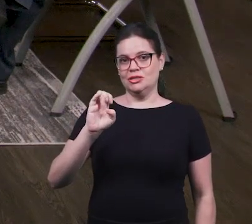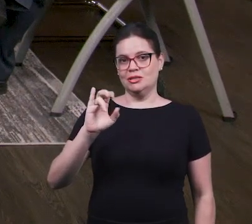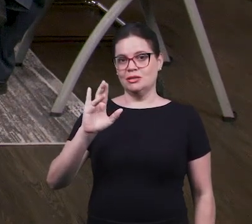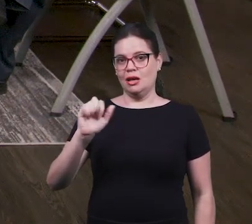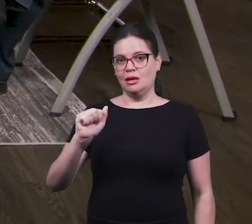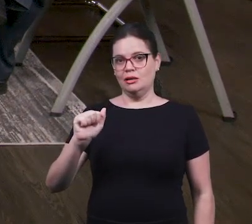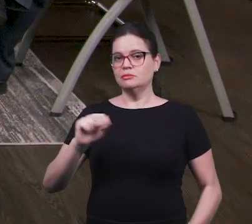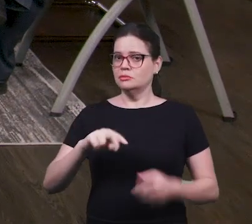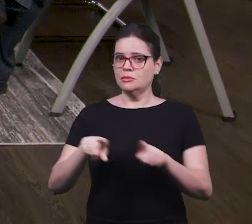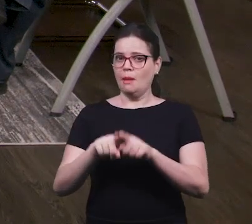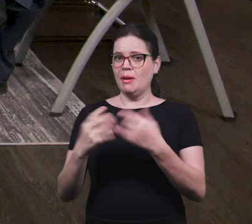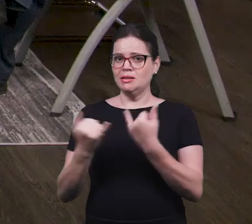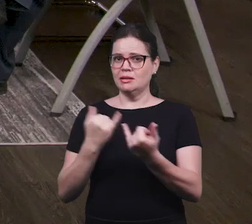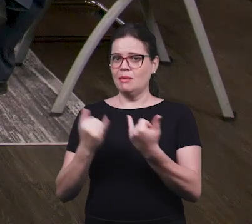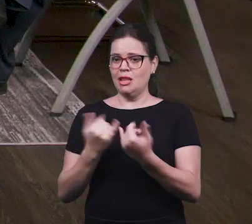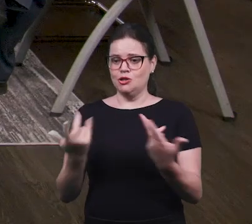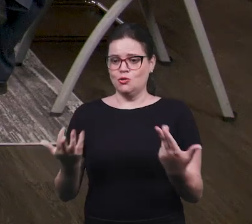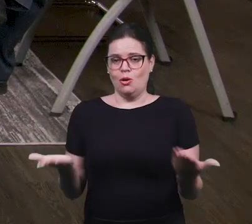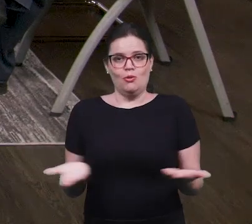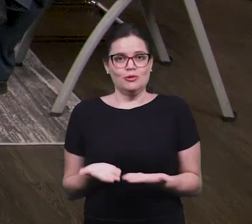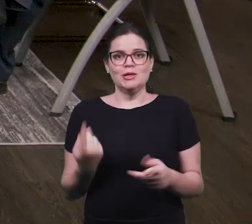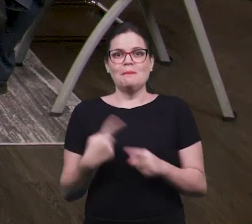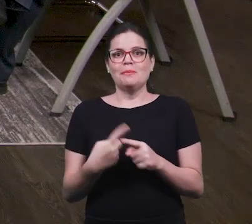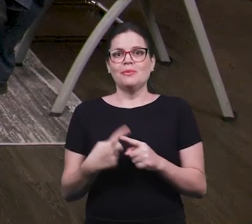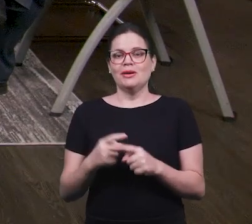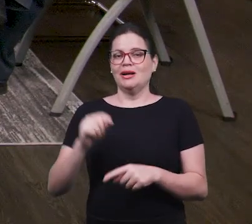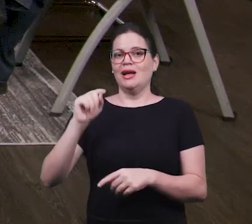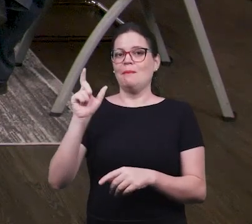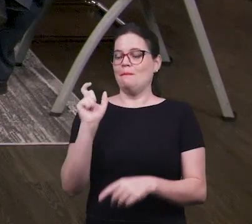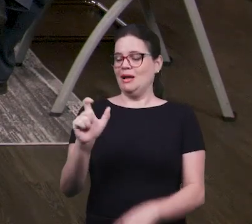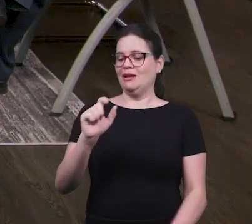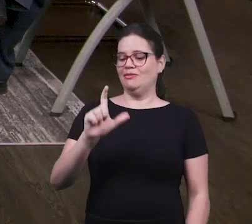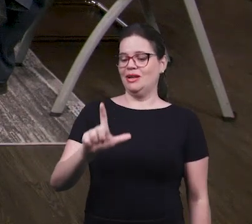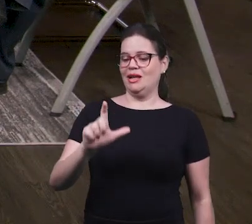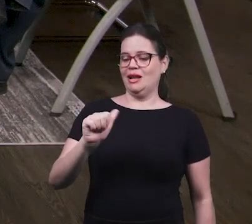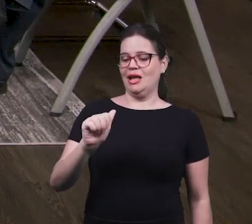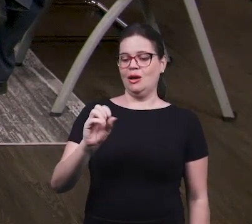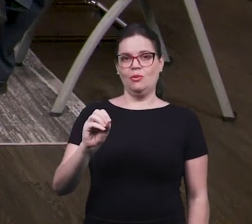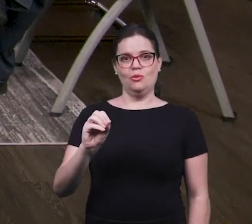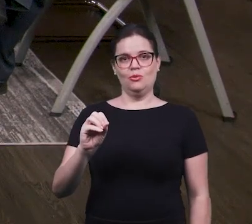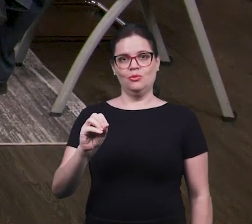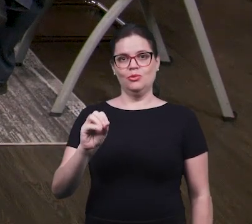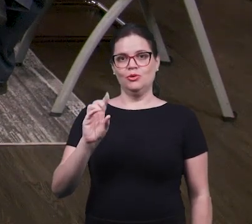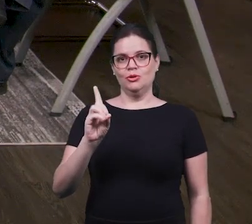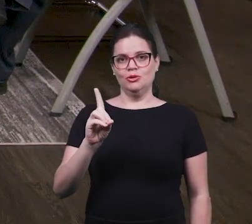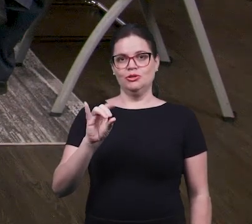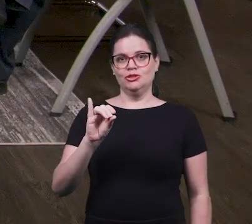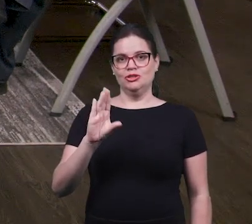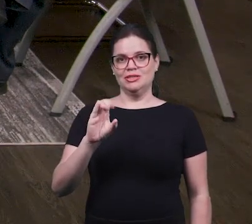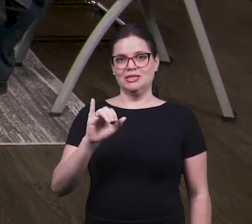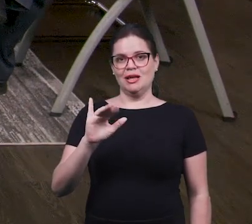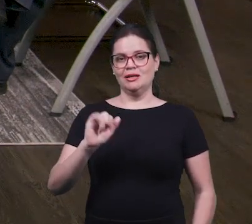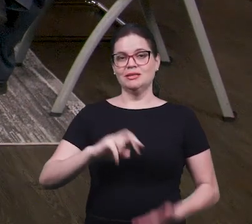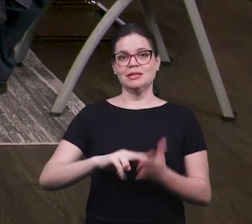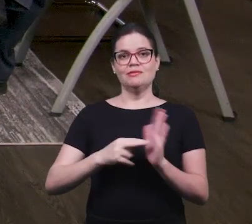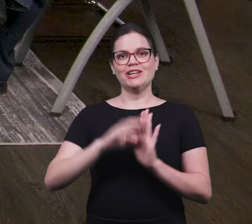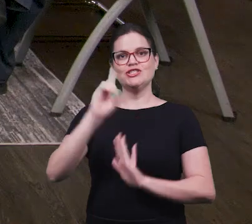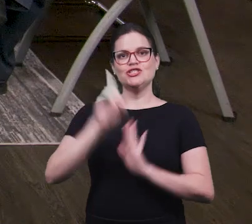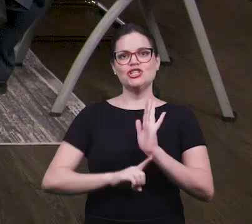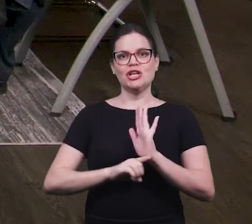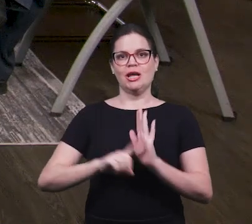Então, o cristianismo, ele está indo para esse mundo político. E nesse mundo político está a